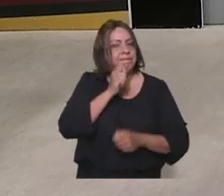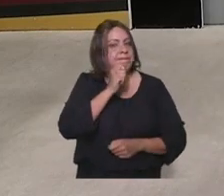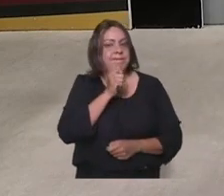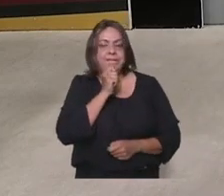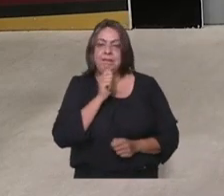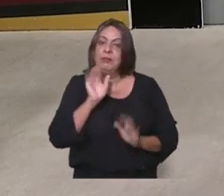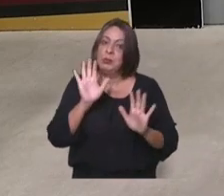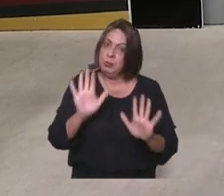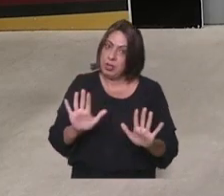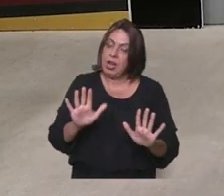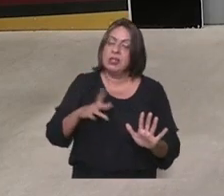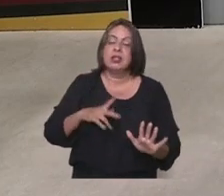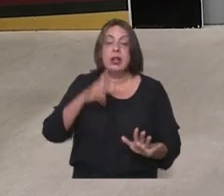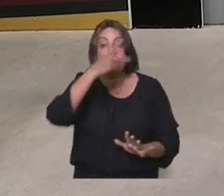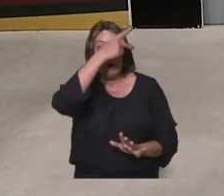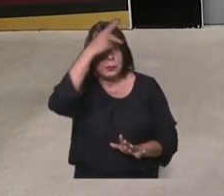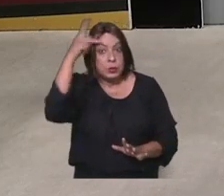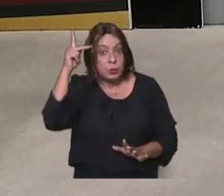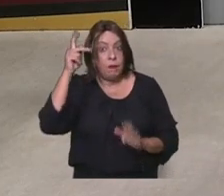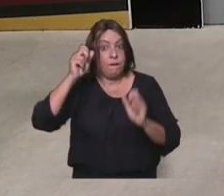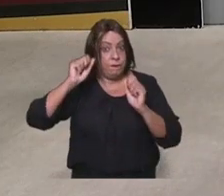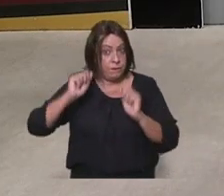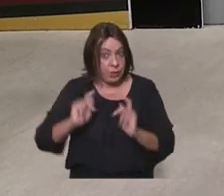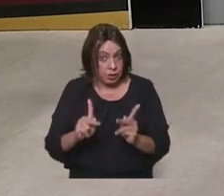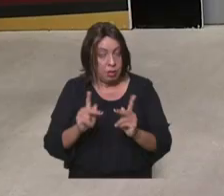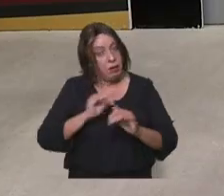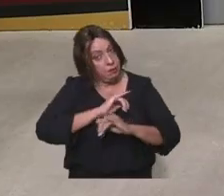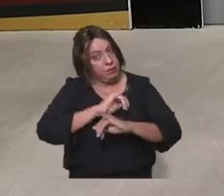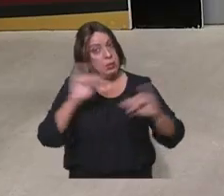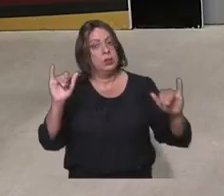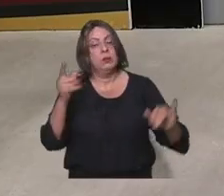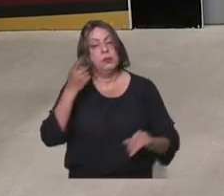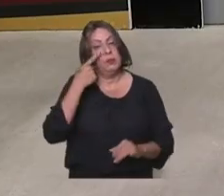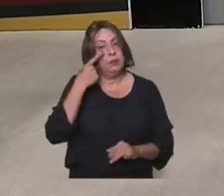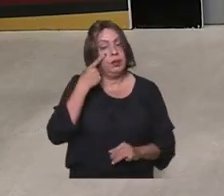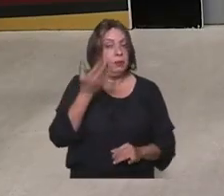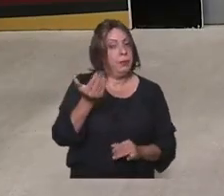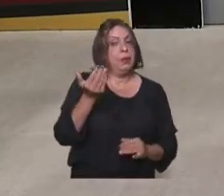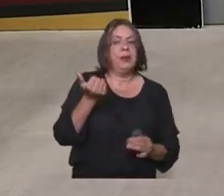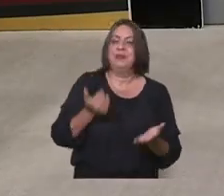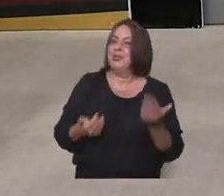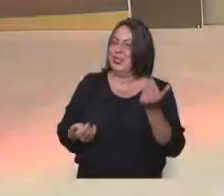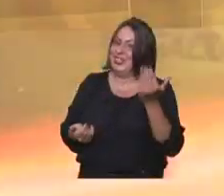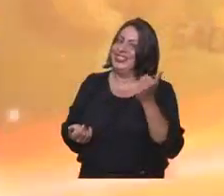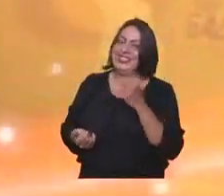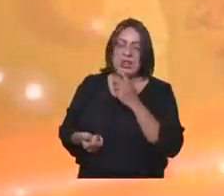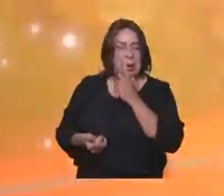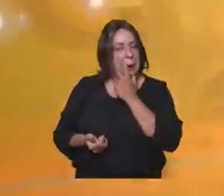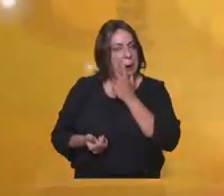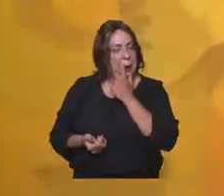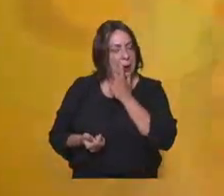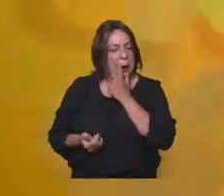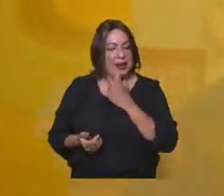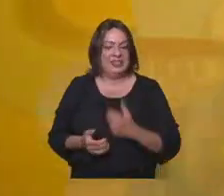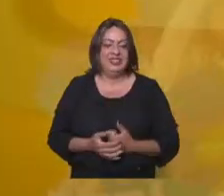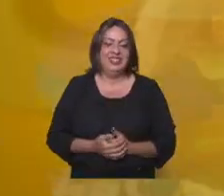caravana, mas a promotora Márcia Souza deixou um recadinho, a gente vai ver agora. Vamos nessa? Ah, vamos lá.